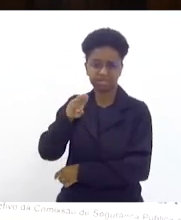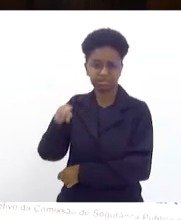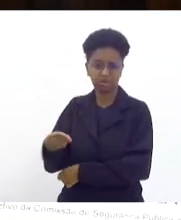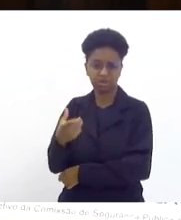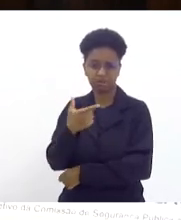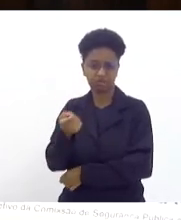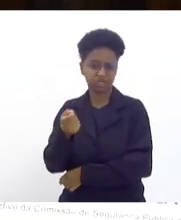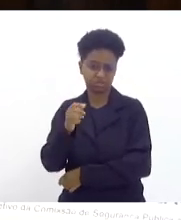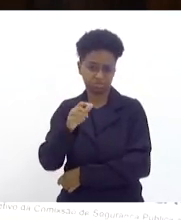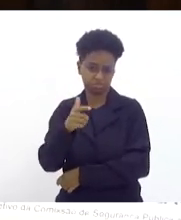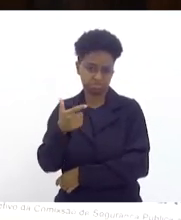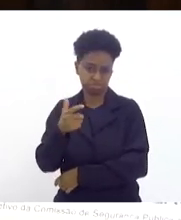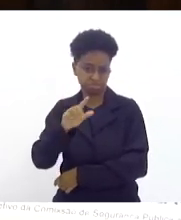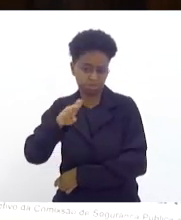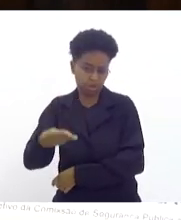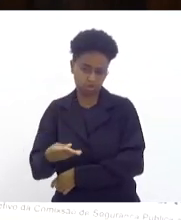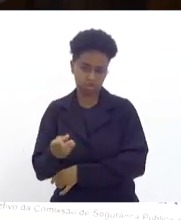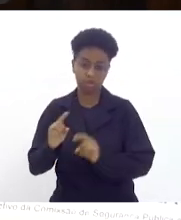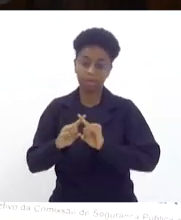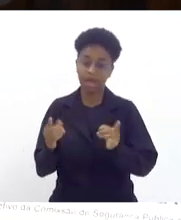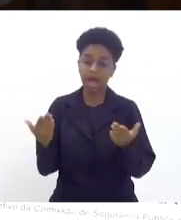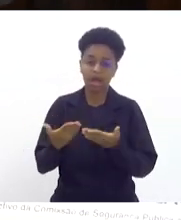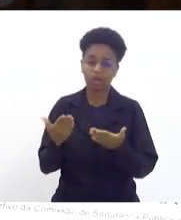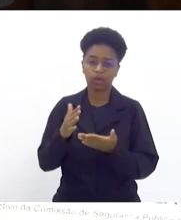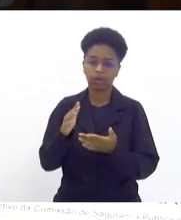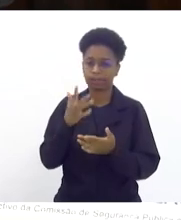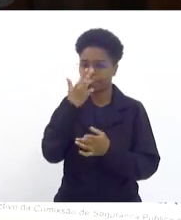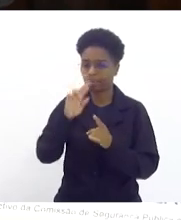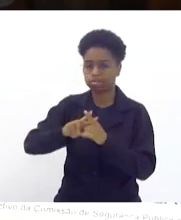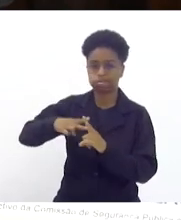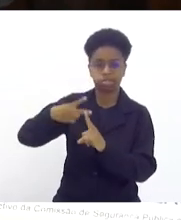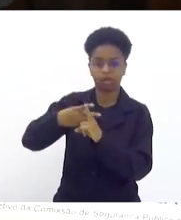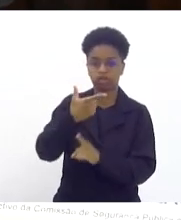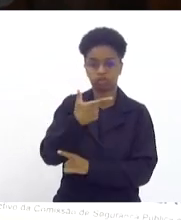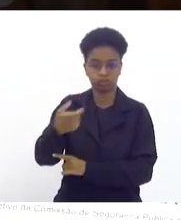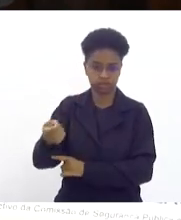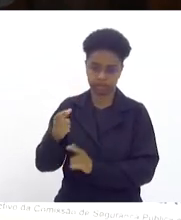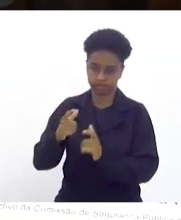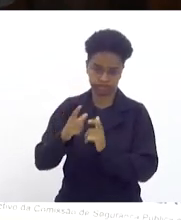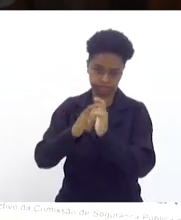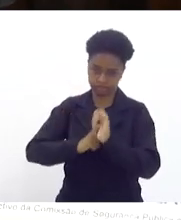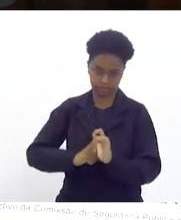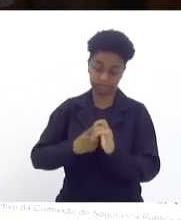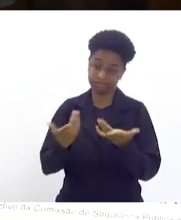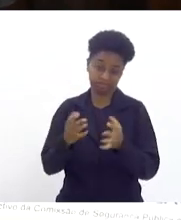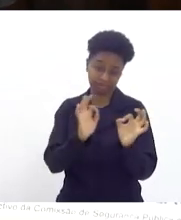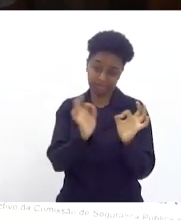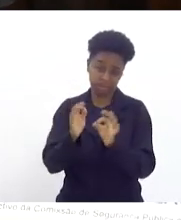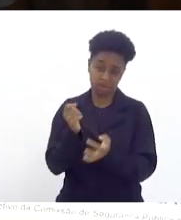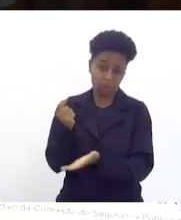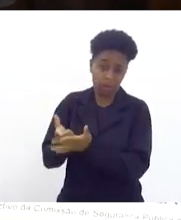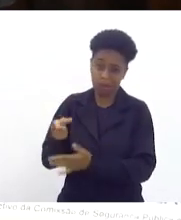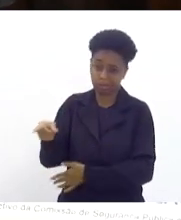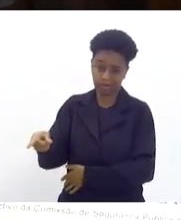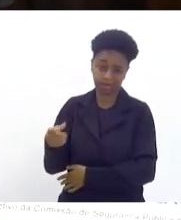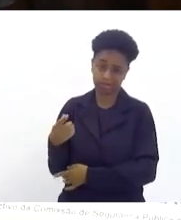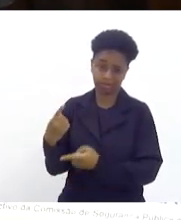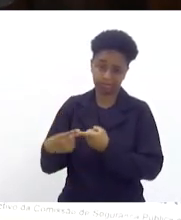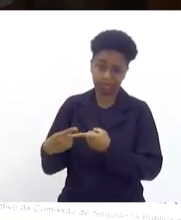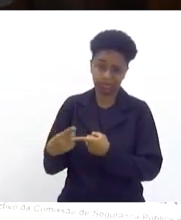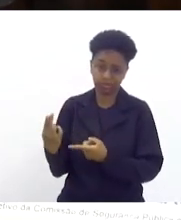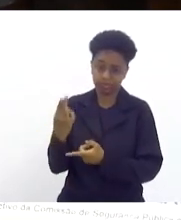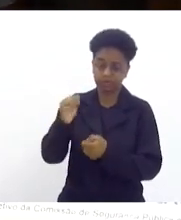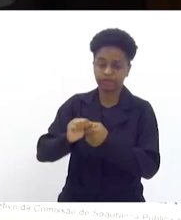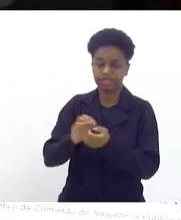milhões de reais Se for isso ele hoje tem um gravame de 200 então não tem ninguém que vai comprar aquele terreno para fazer absolutamente nada porque